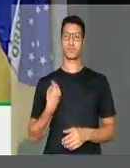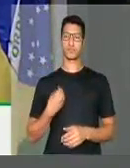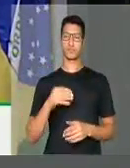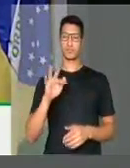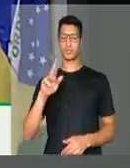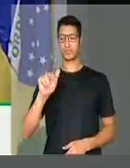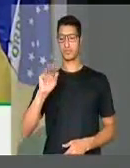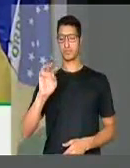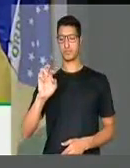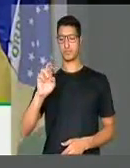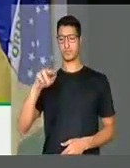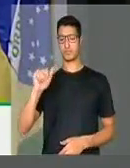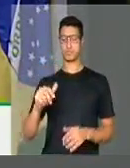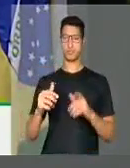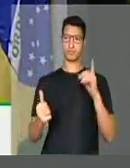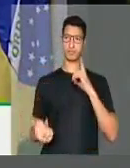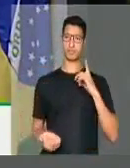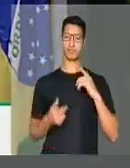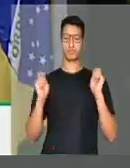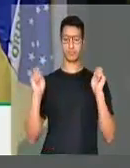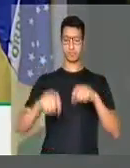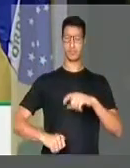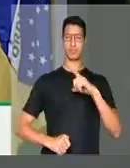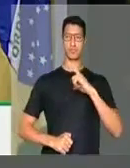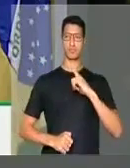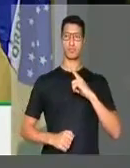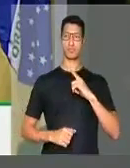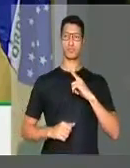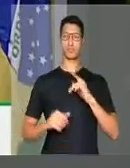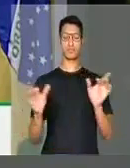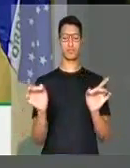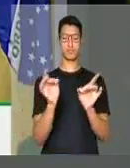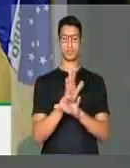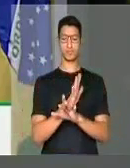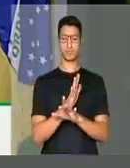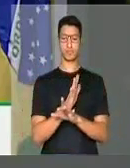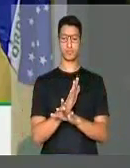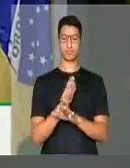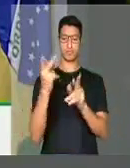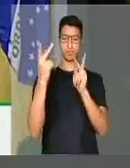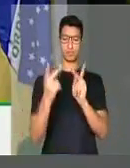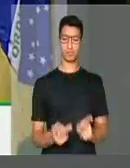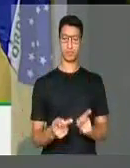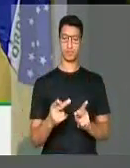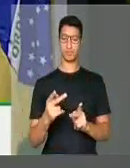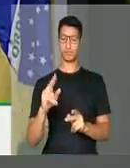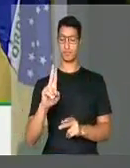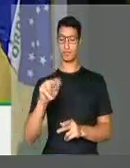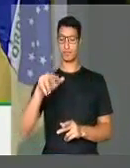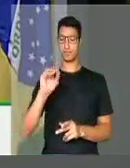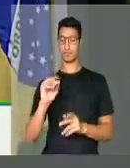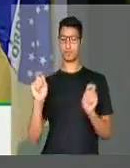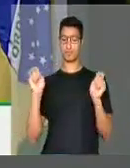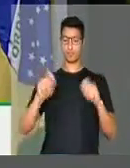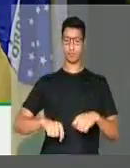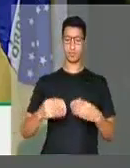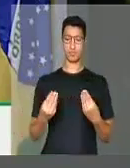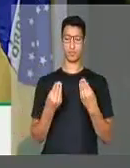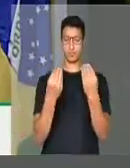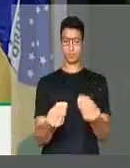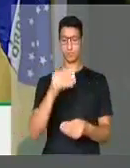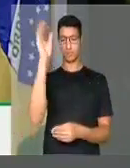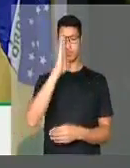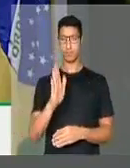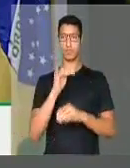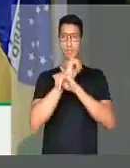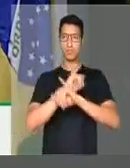convivência fraterna, harmônica, ter a possibilidade de concluir um projeto uno capaz de dar ao